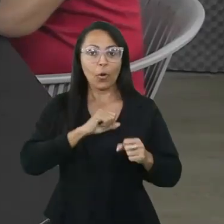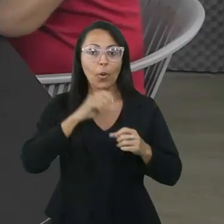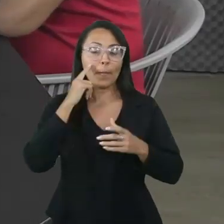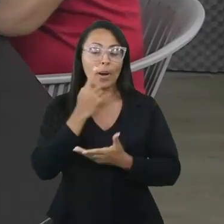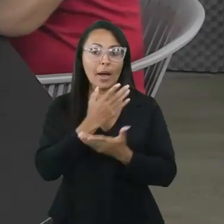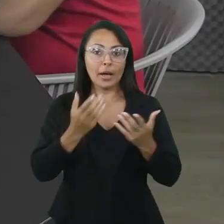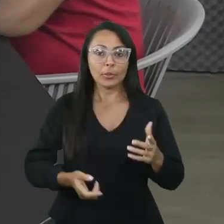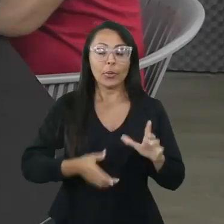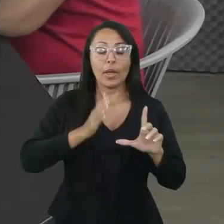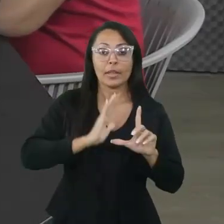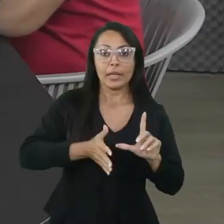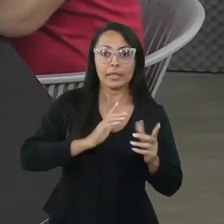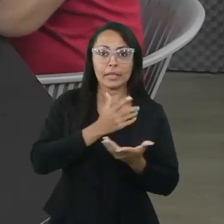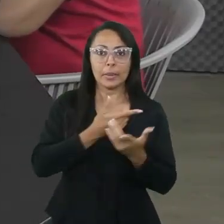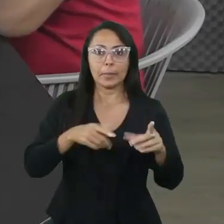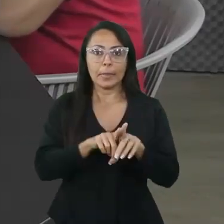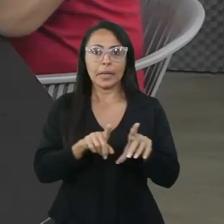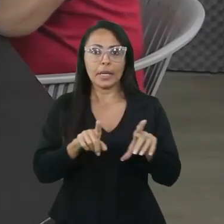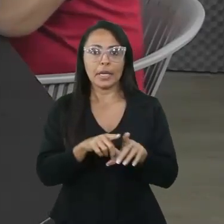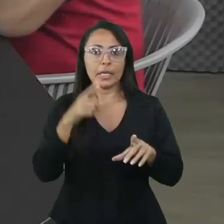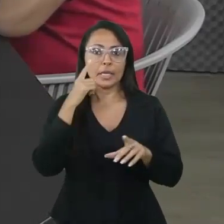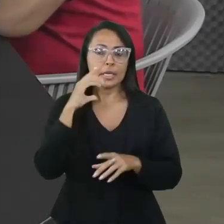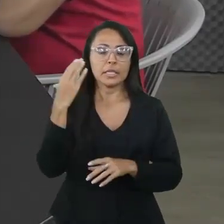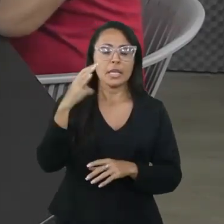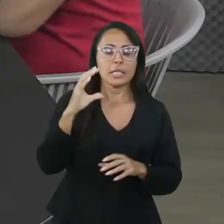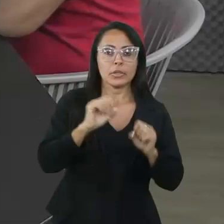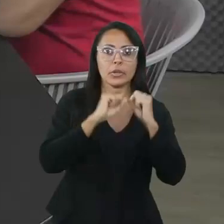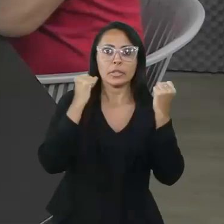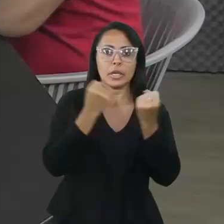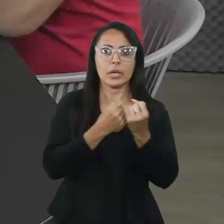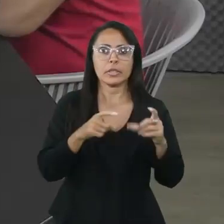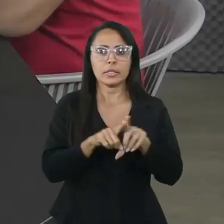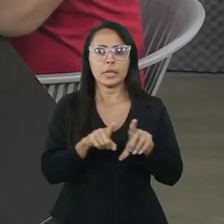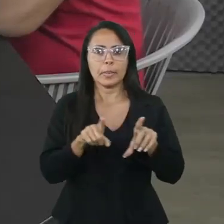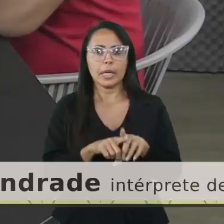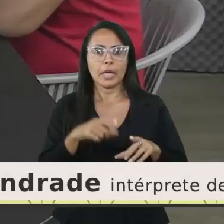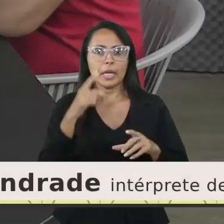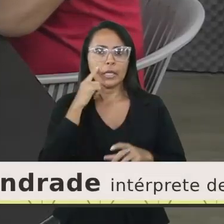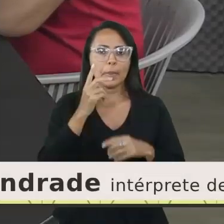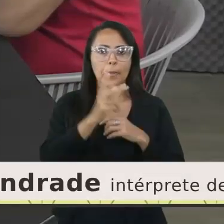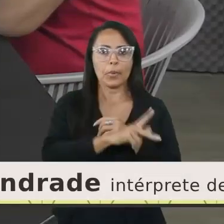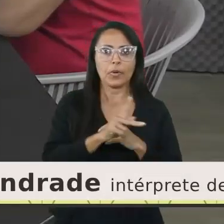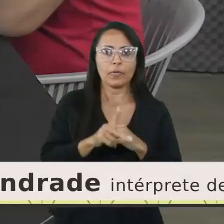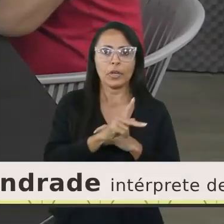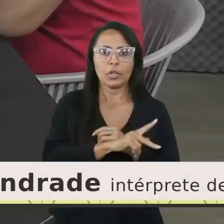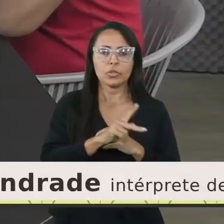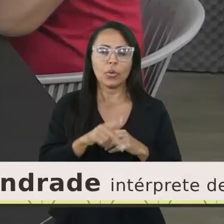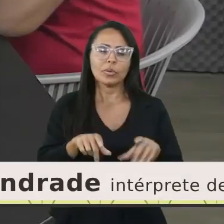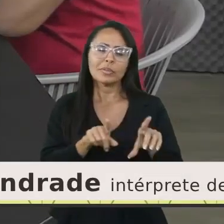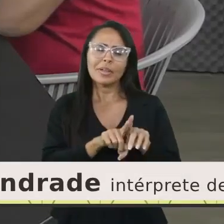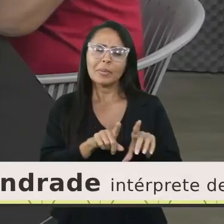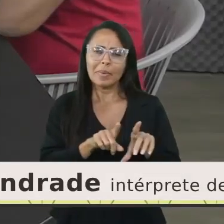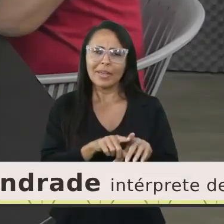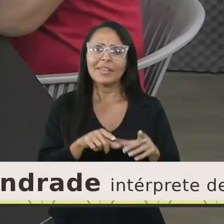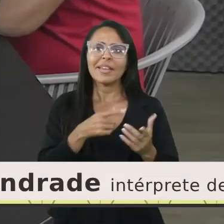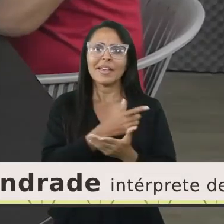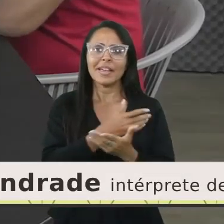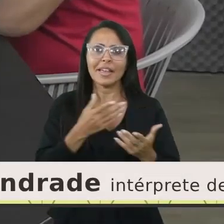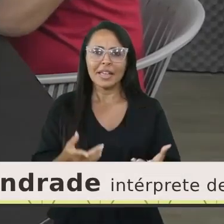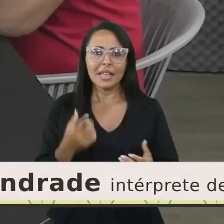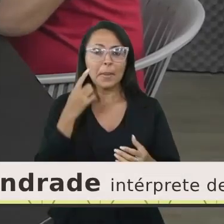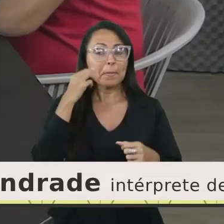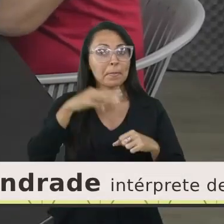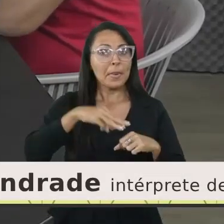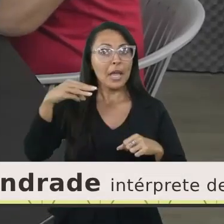de Janeiro, é licenciado em Ciências Sociais também, especialista em docência para educação profissional e tecnológica. Ele é mestre